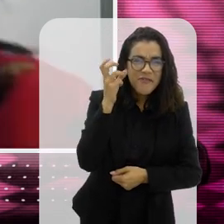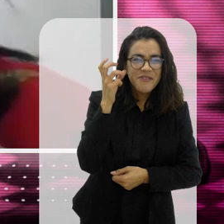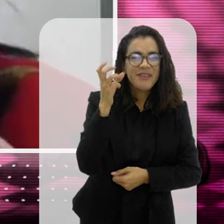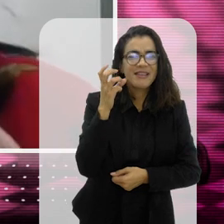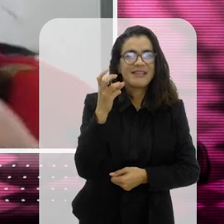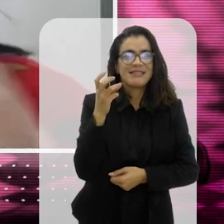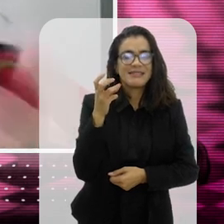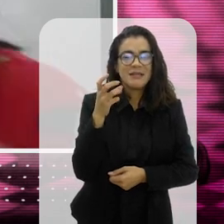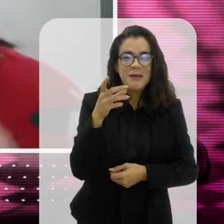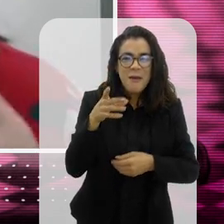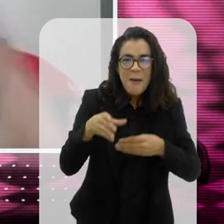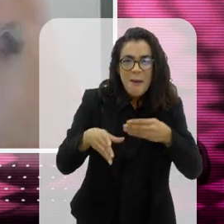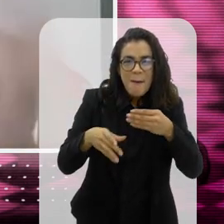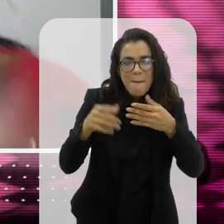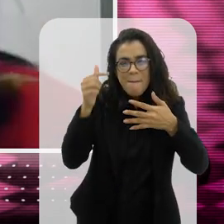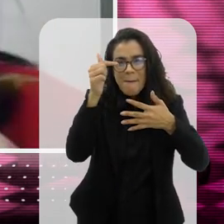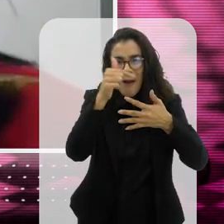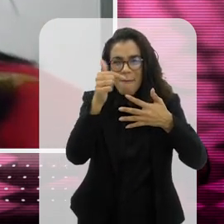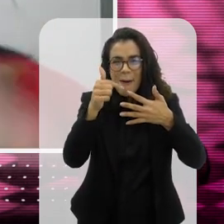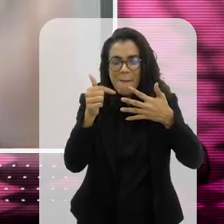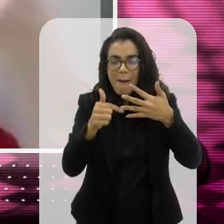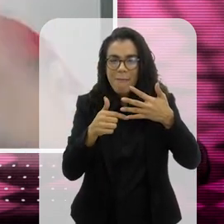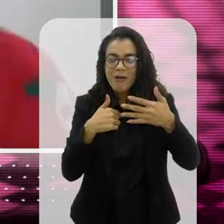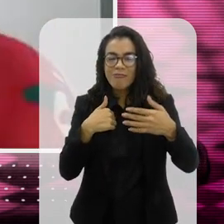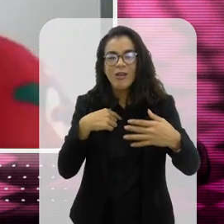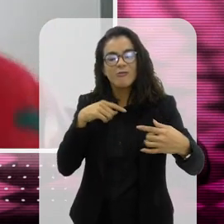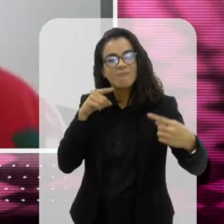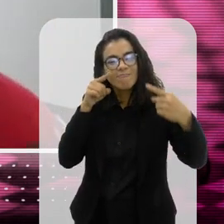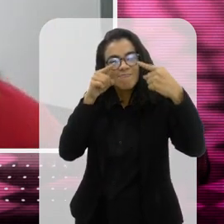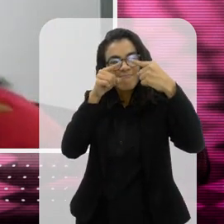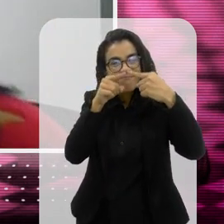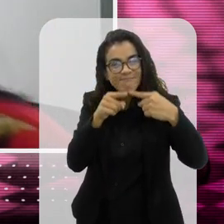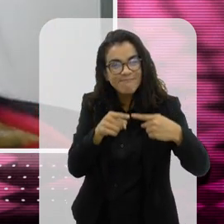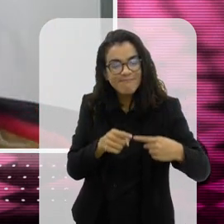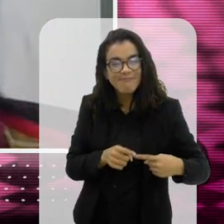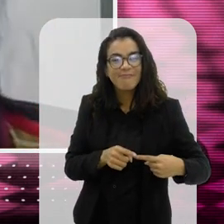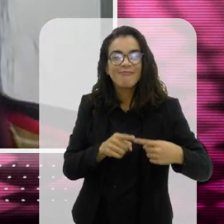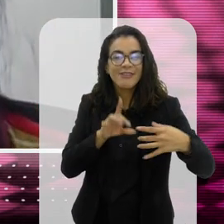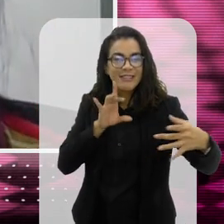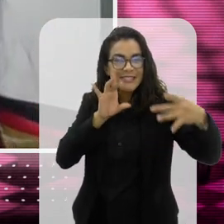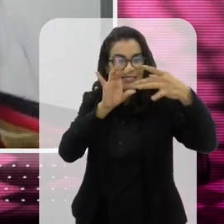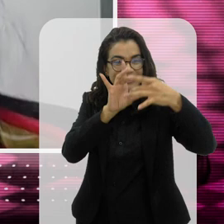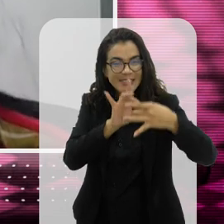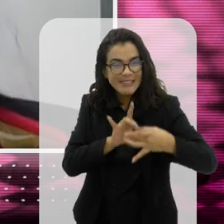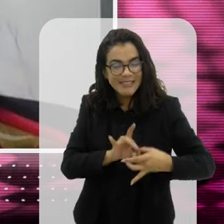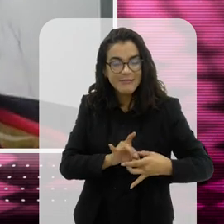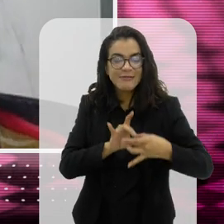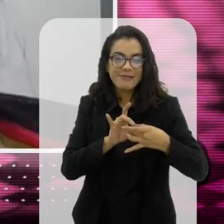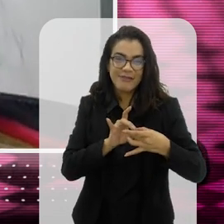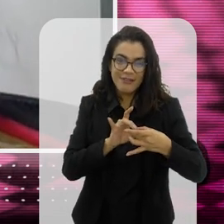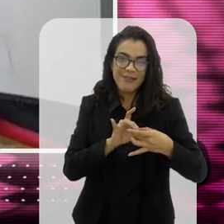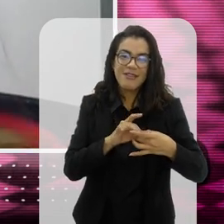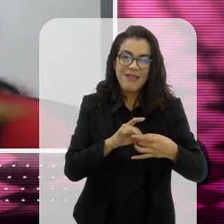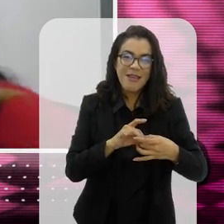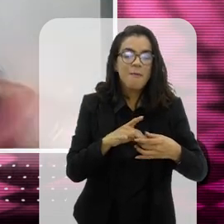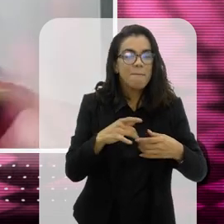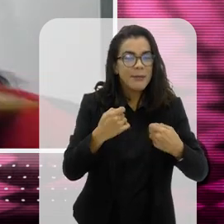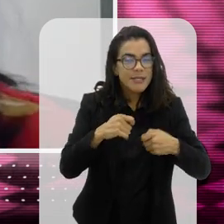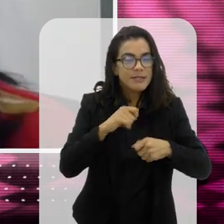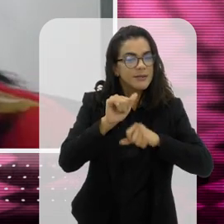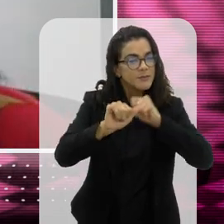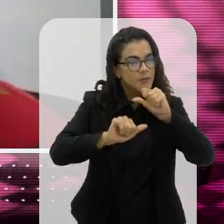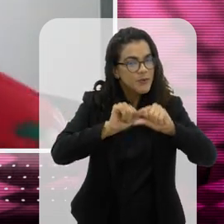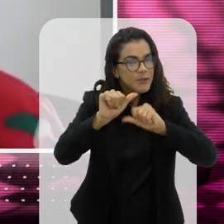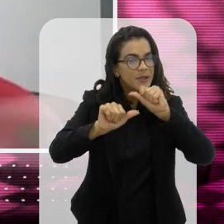ouvi as duas trazendo pontos com os quais eu me identifico. E é isso, acho que a gente tem muita